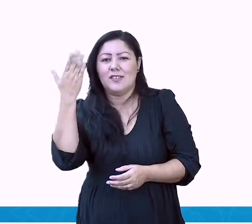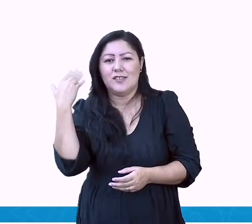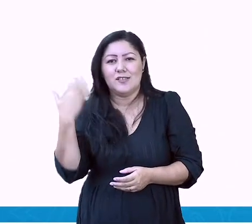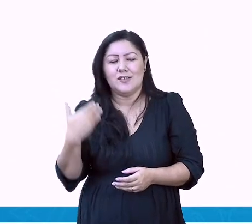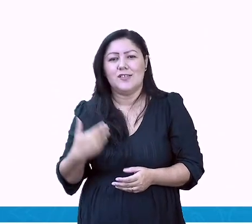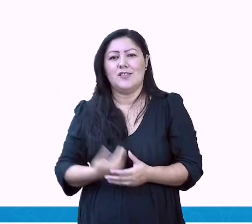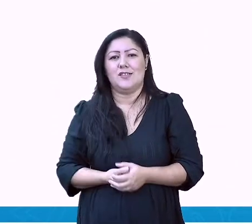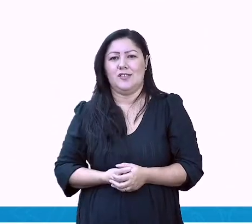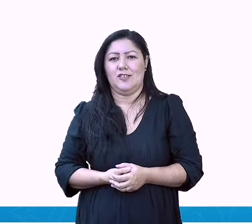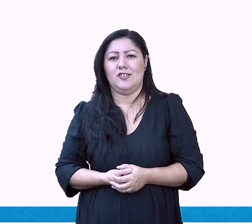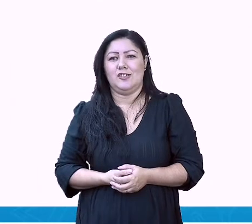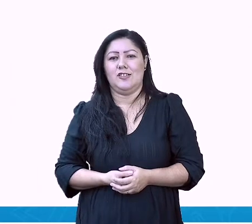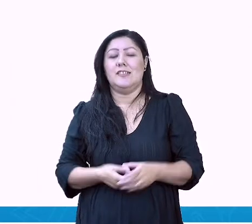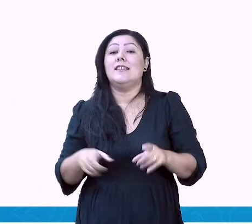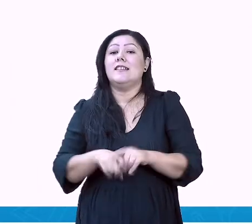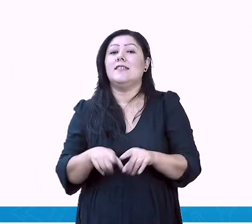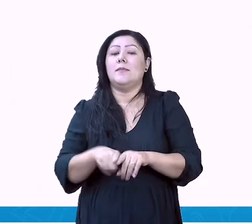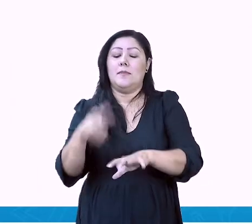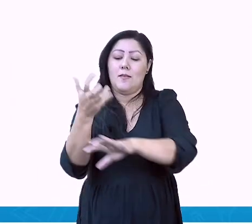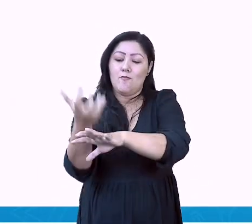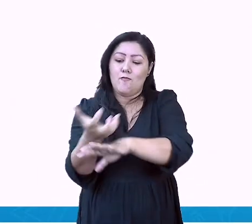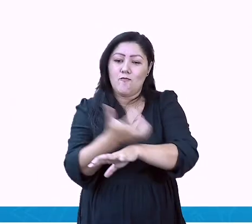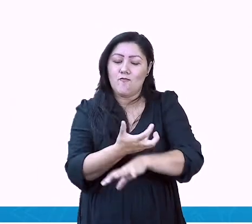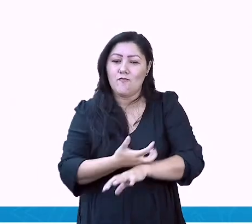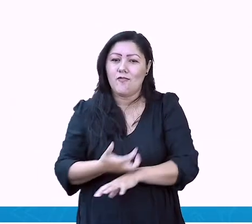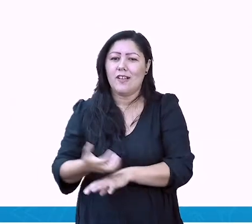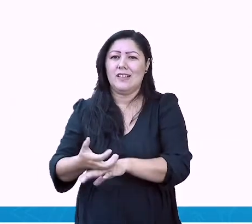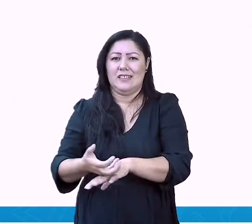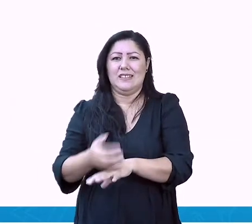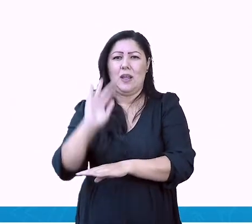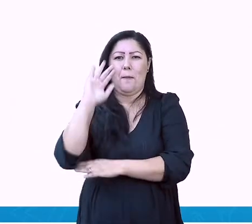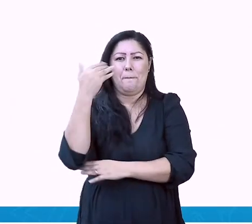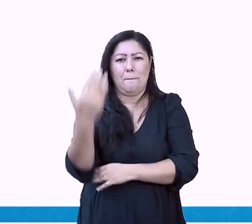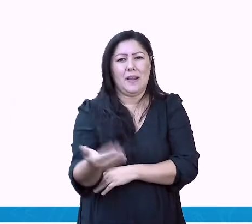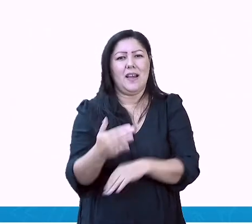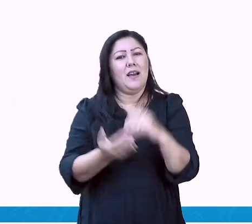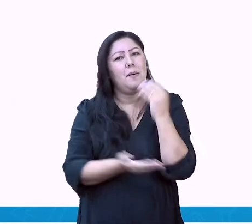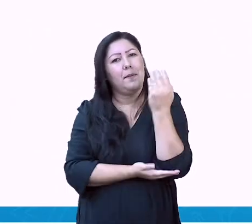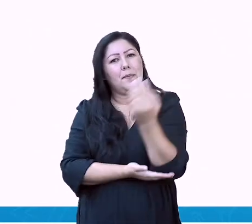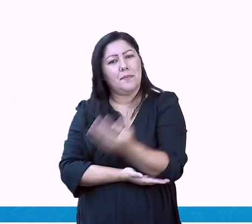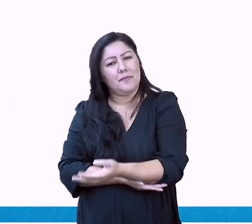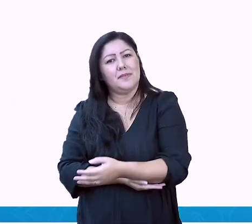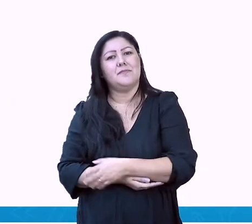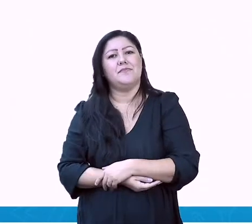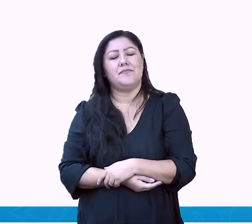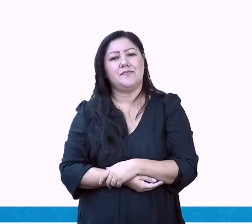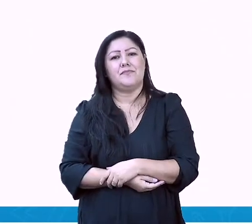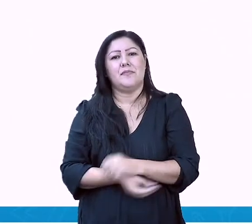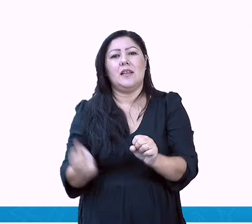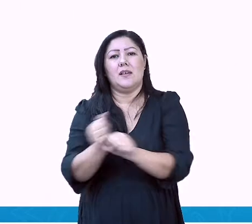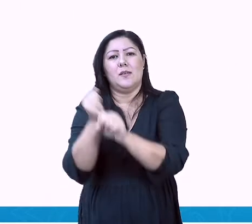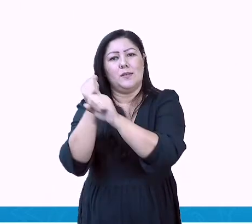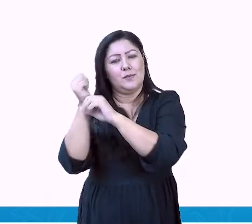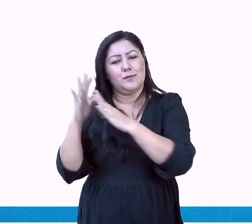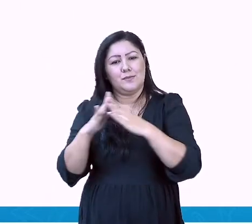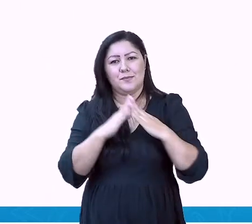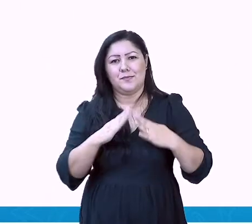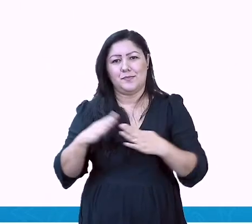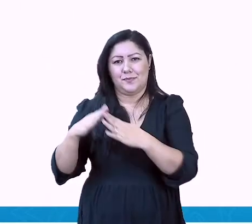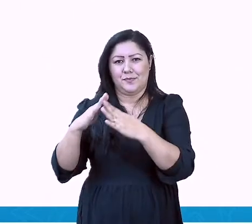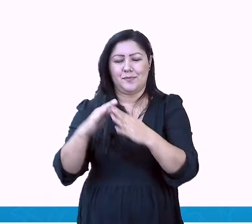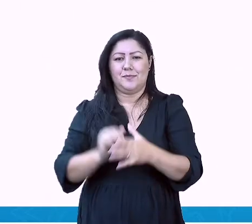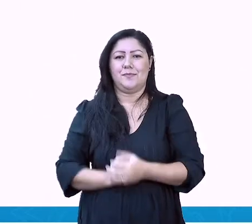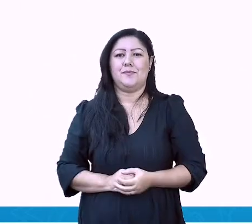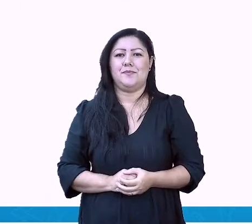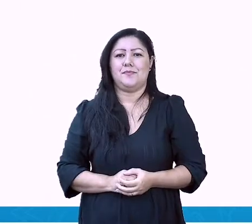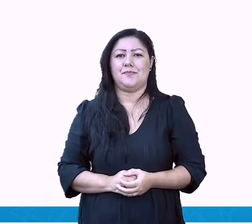vegetação que também foi grandemente devastada para dar lugar à população que mora